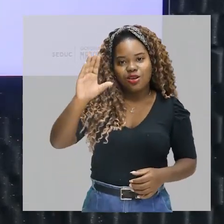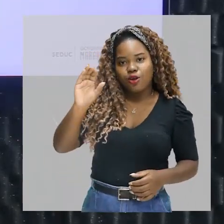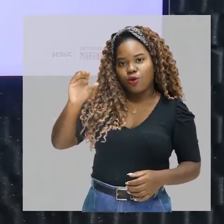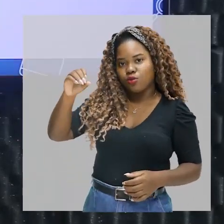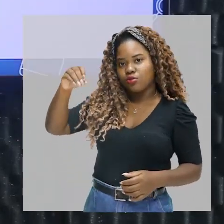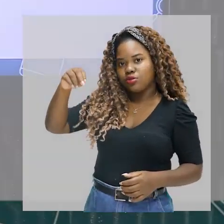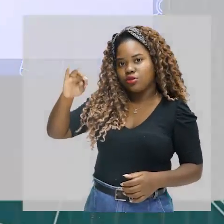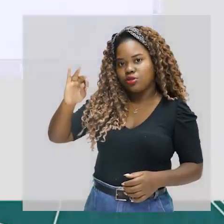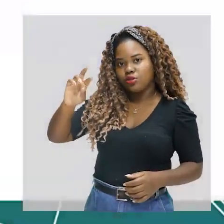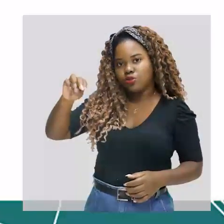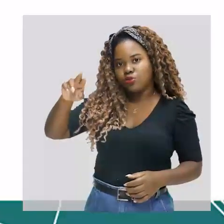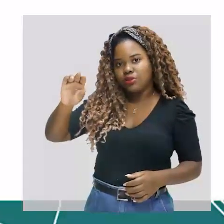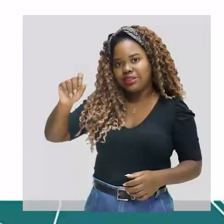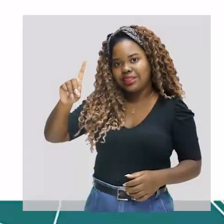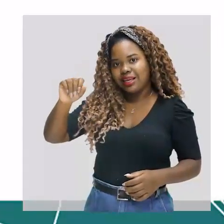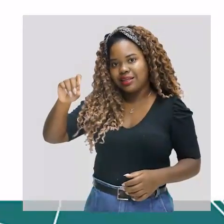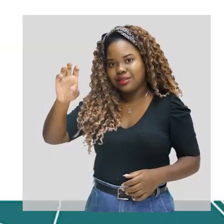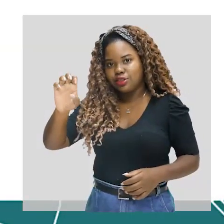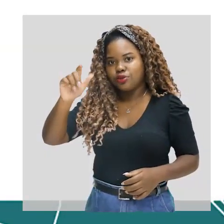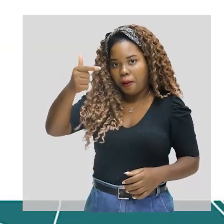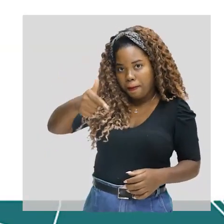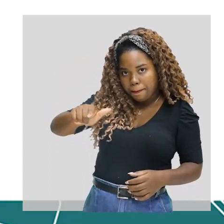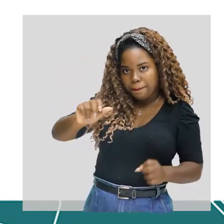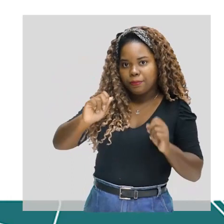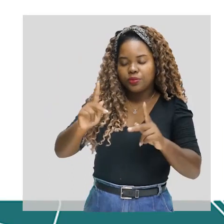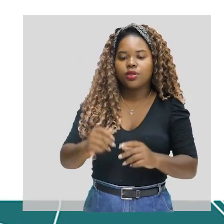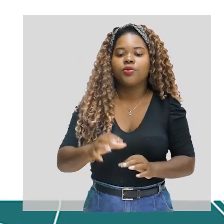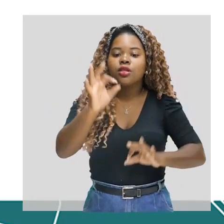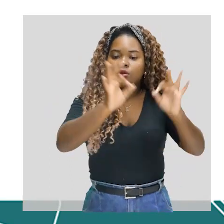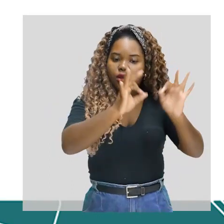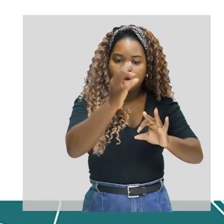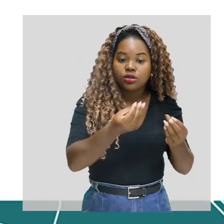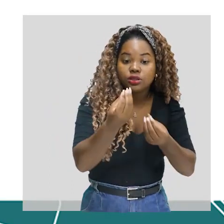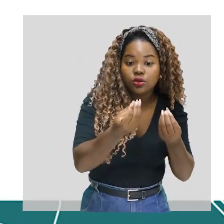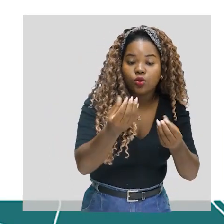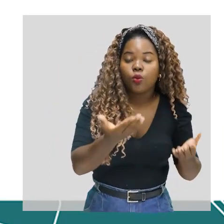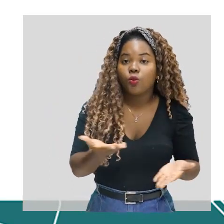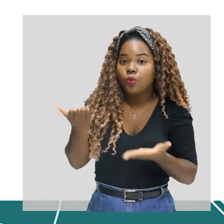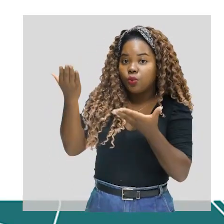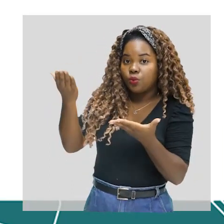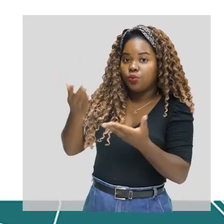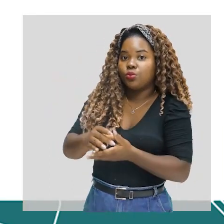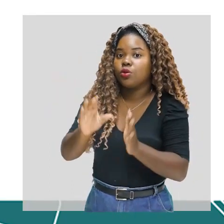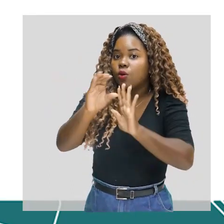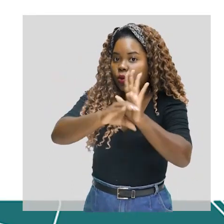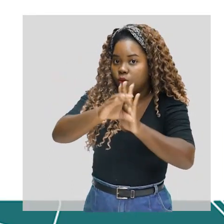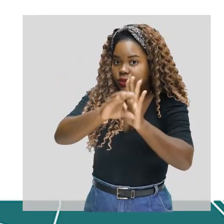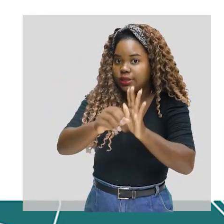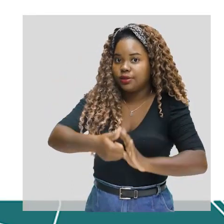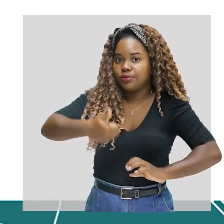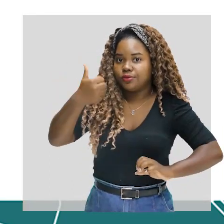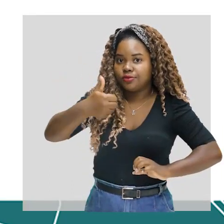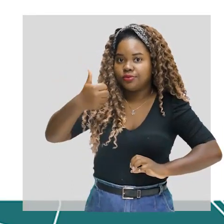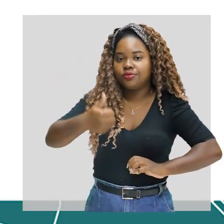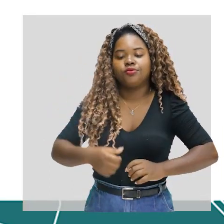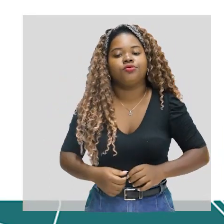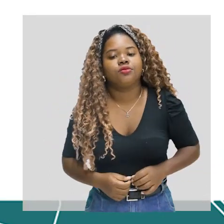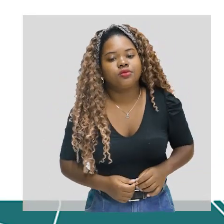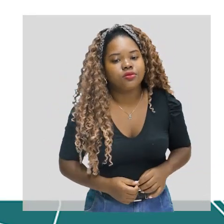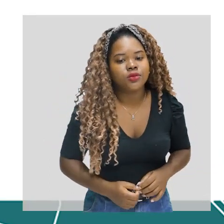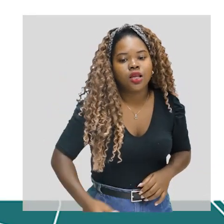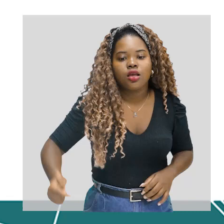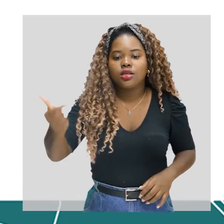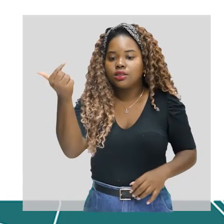continuidade. Então vamos lá, a aula está organizada dessa forma. Trouxe o conceito de treinamento esportivo, vou falar sobre